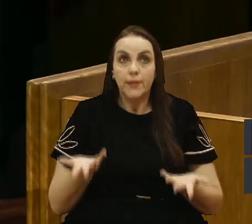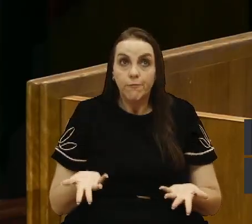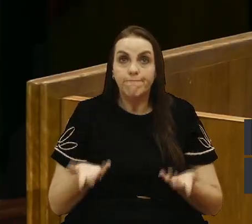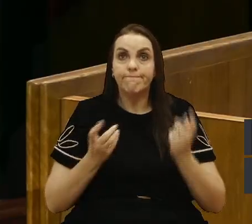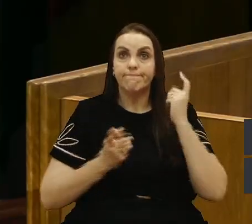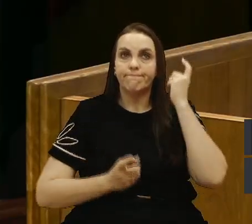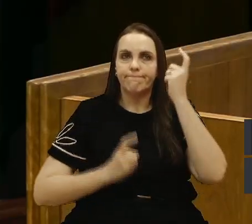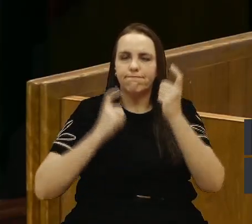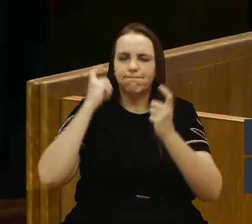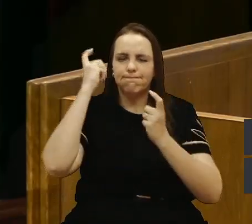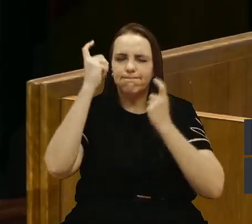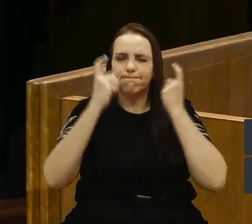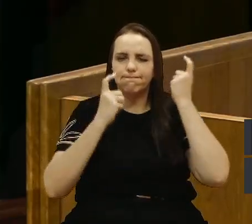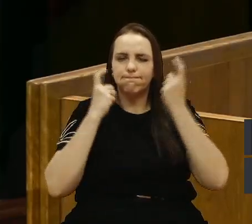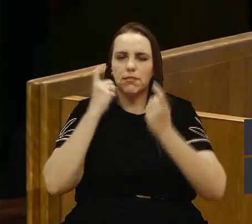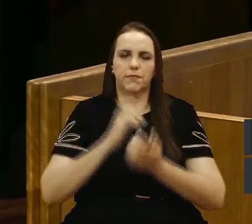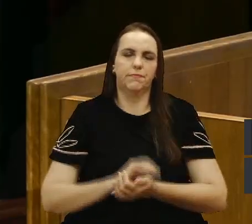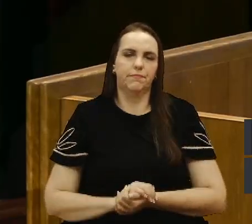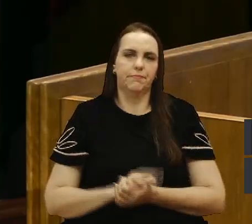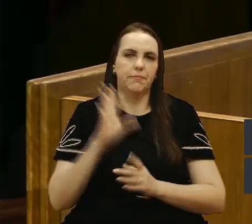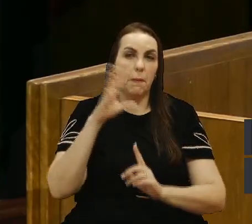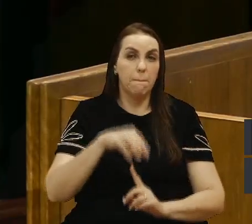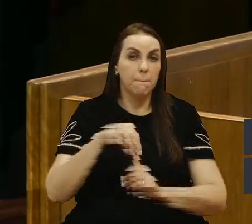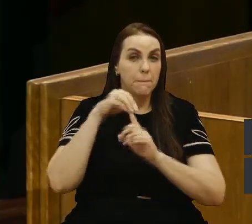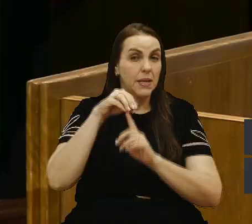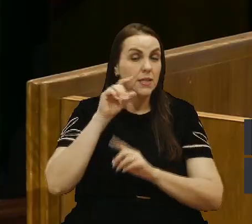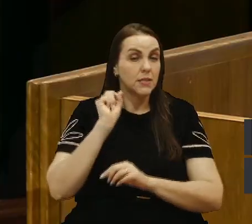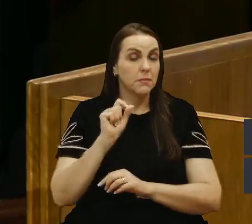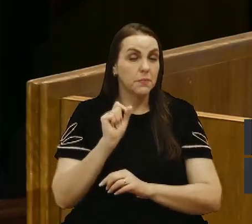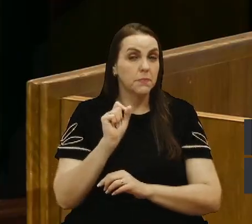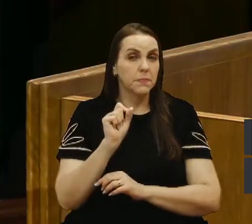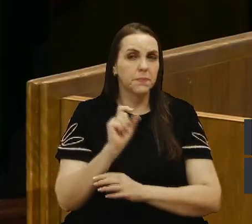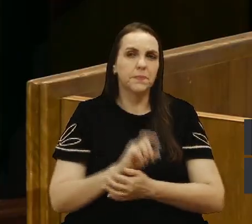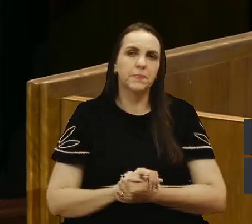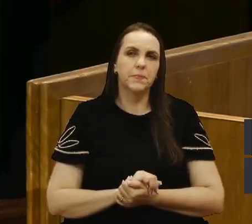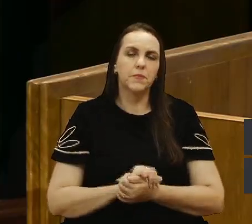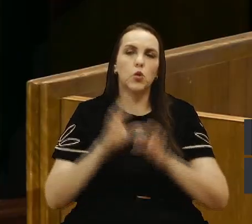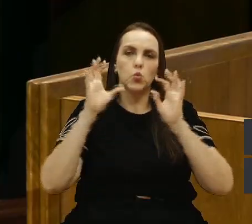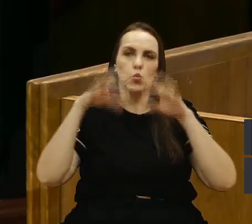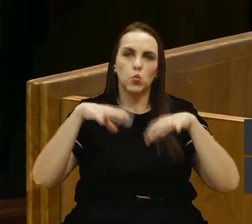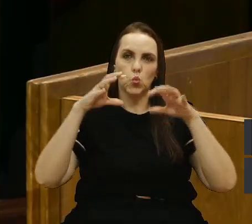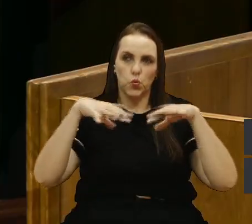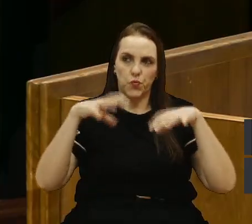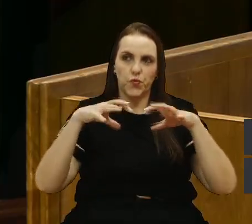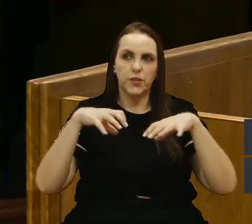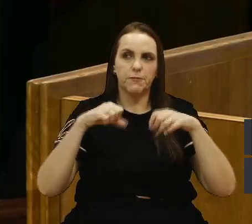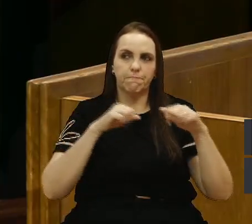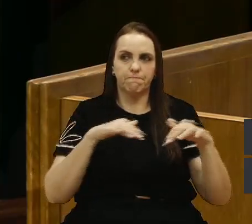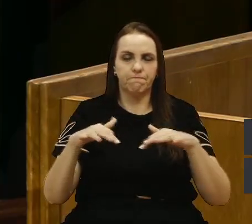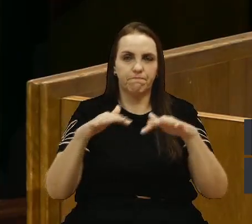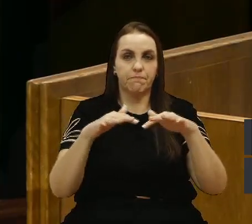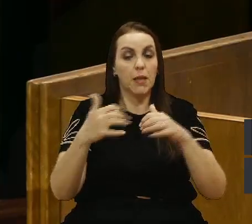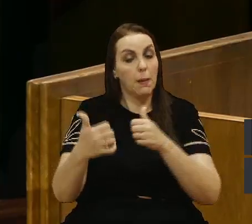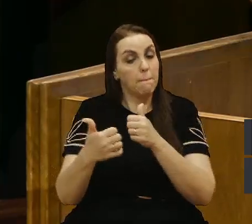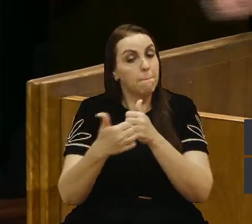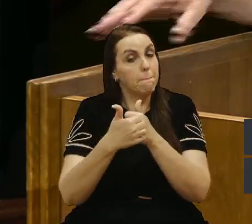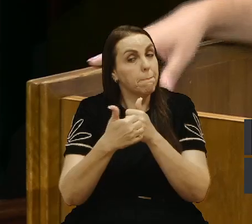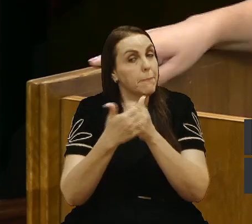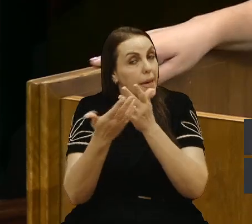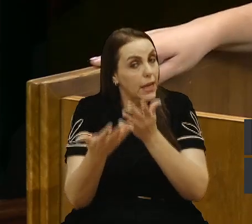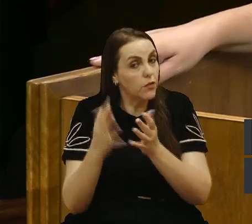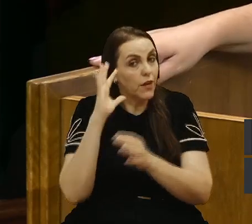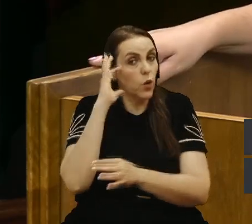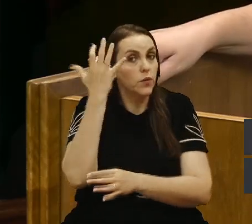muita preocupação, principalmente pela questão das chuvas que, né, se aproximam, tem